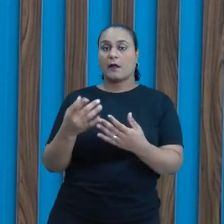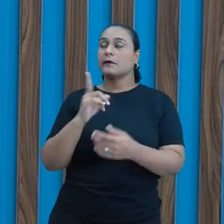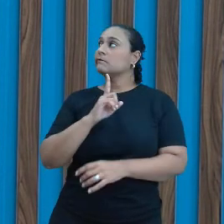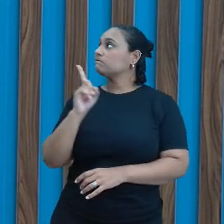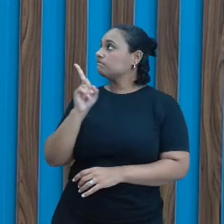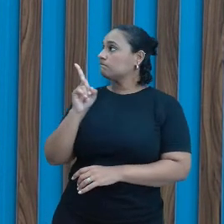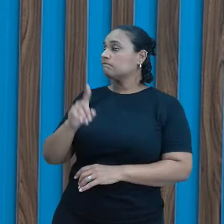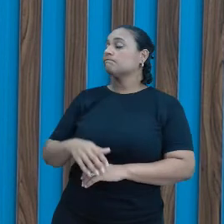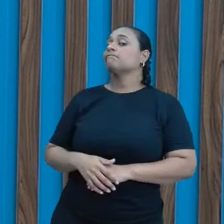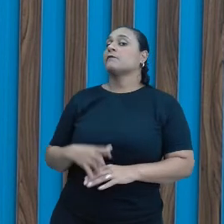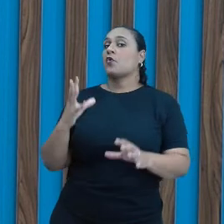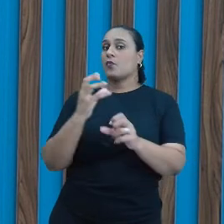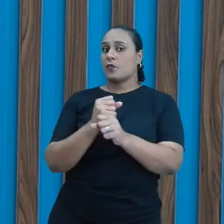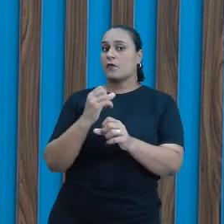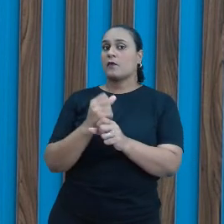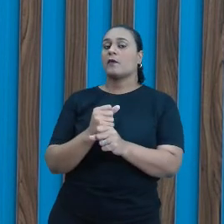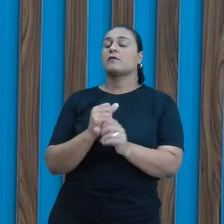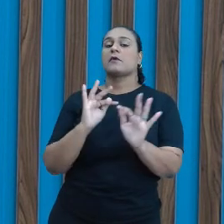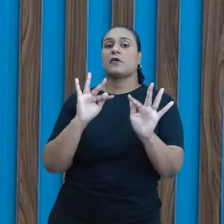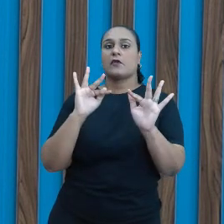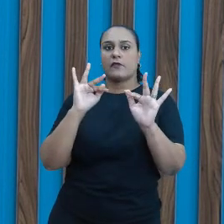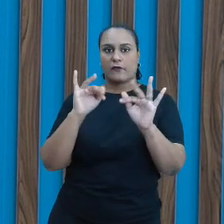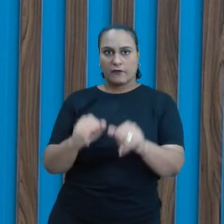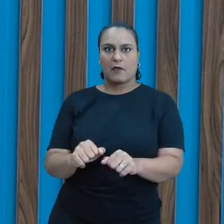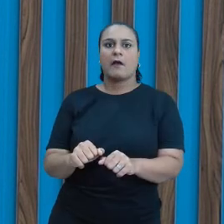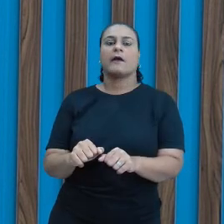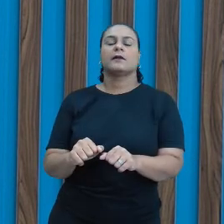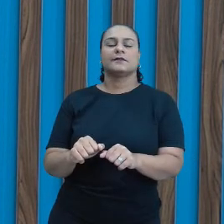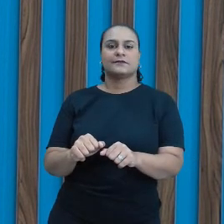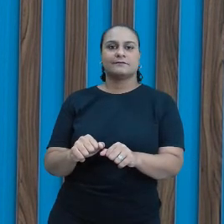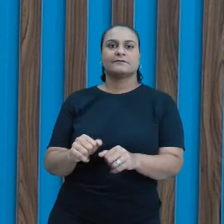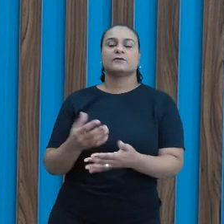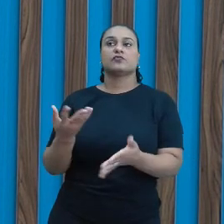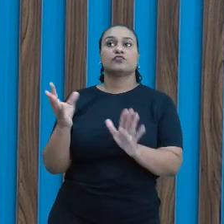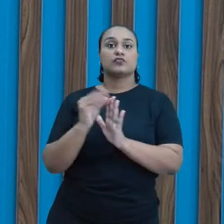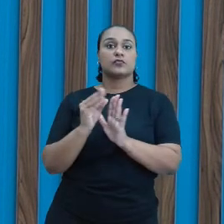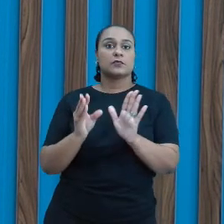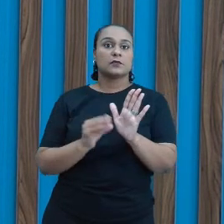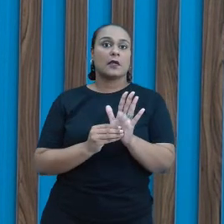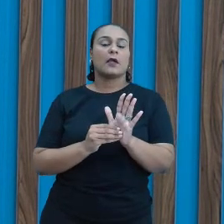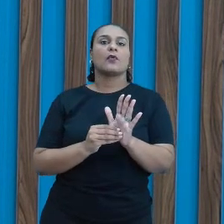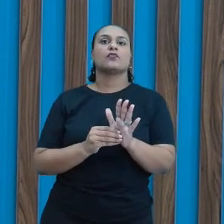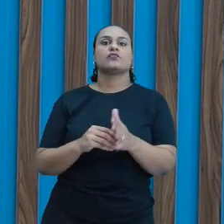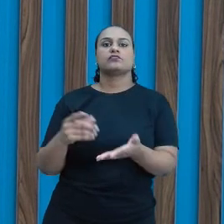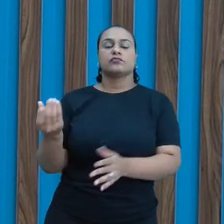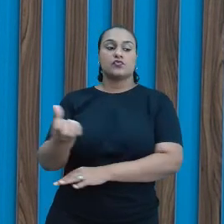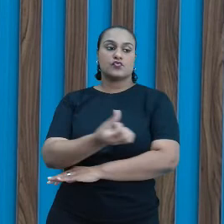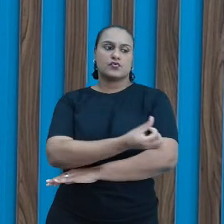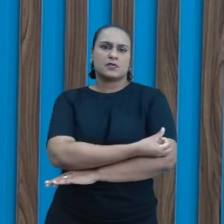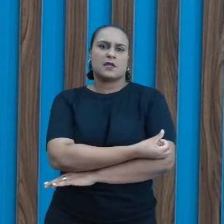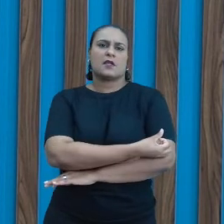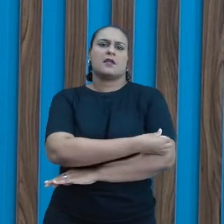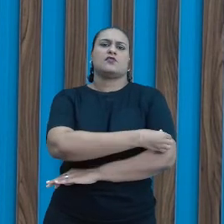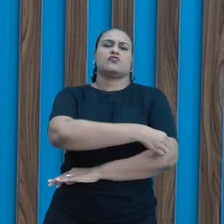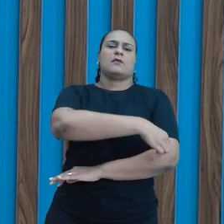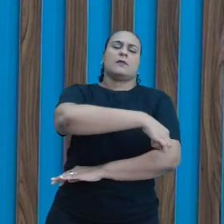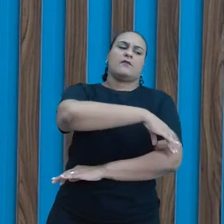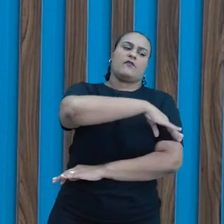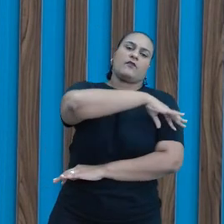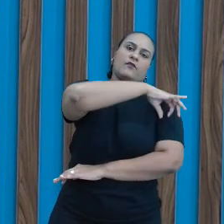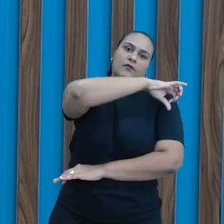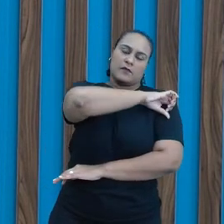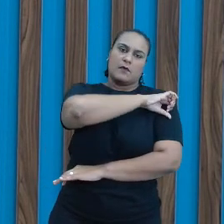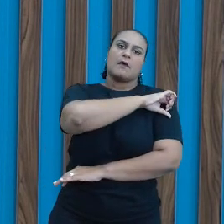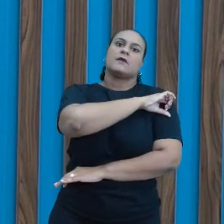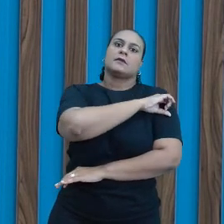ano. Traz para a gente o fechamento daquele ciclo que a gente comentou, do conteúdo que é visto desde o 6º até o 9º, aumentando aí as